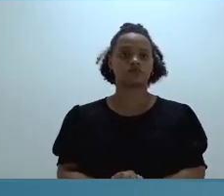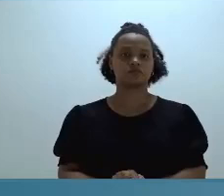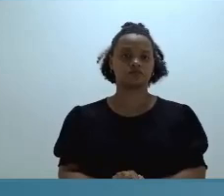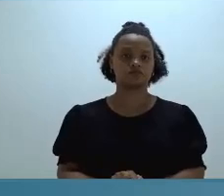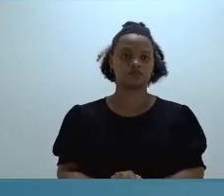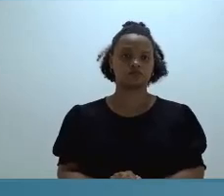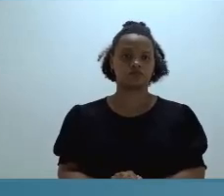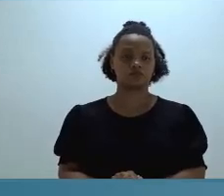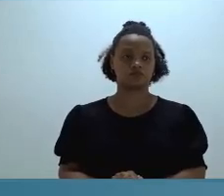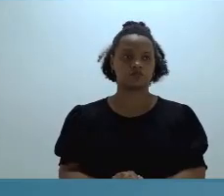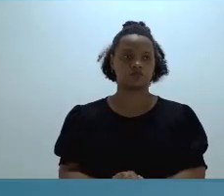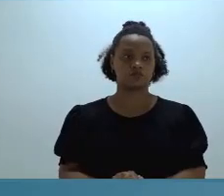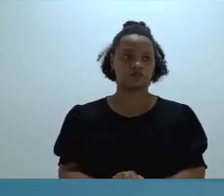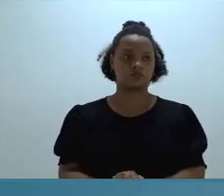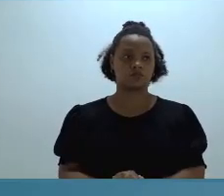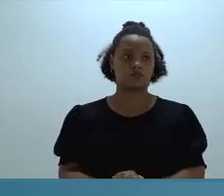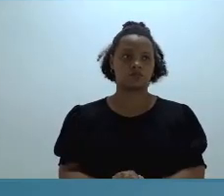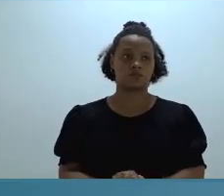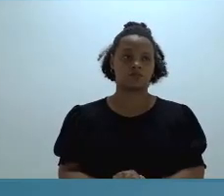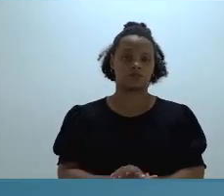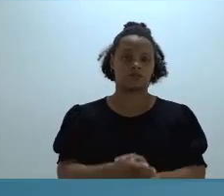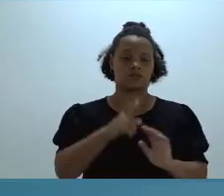foi daqui.